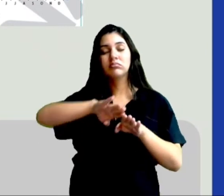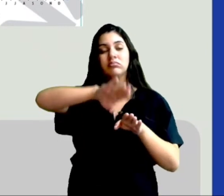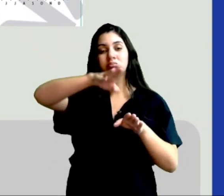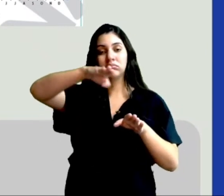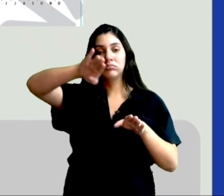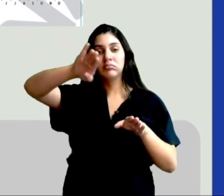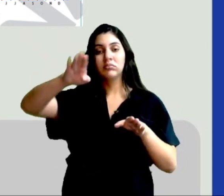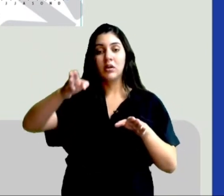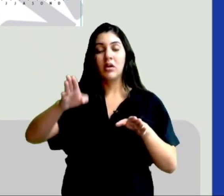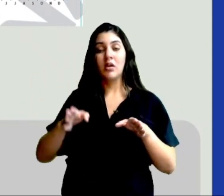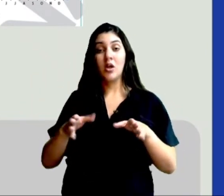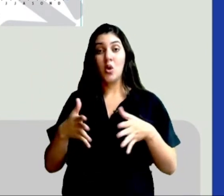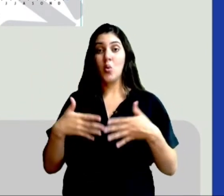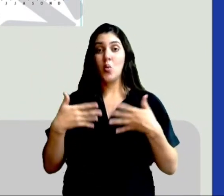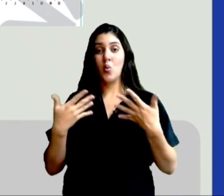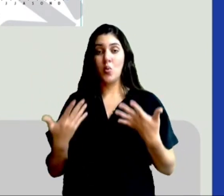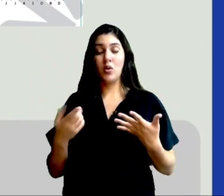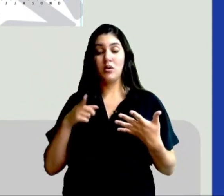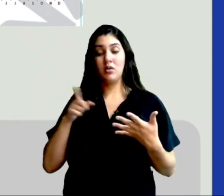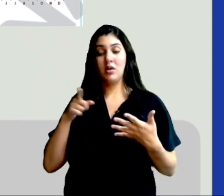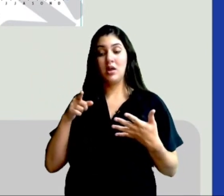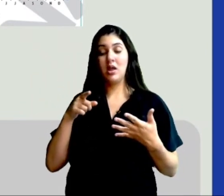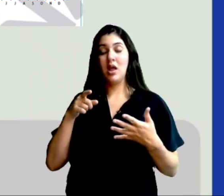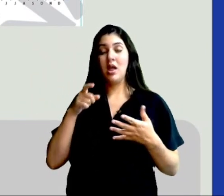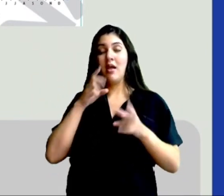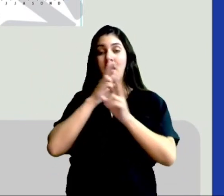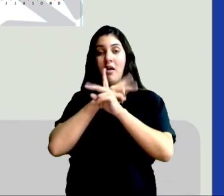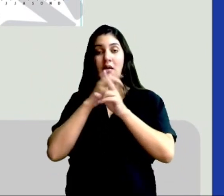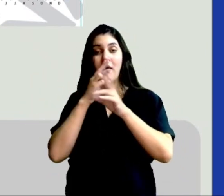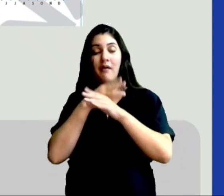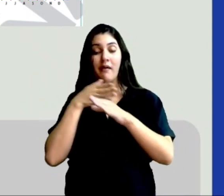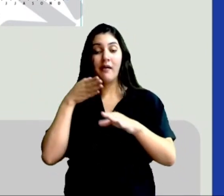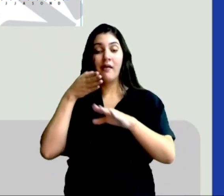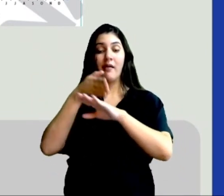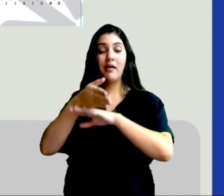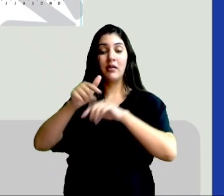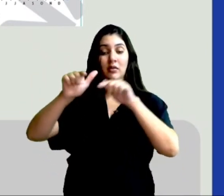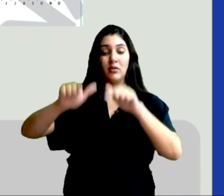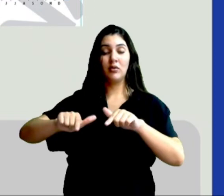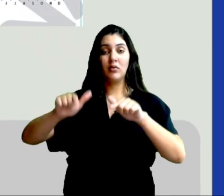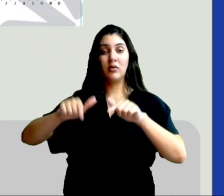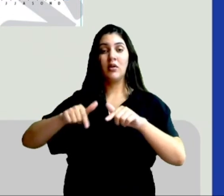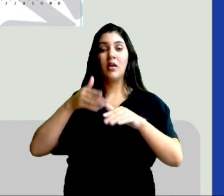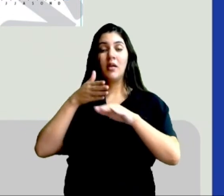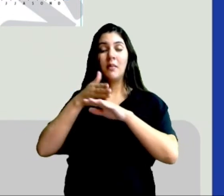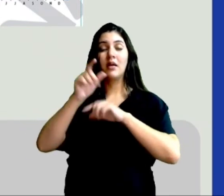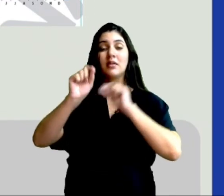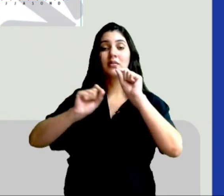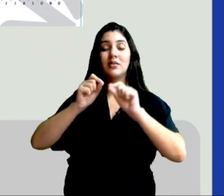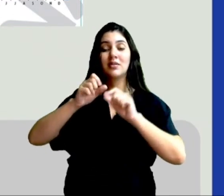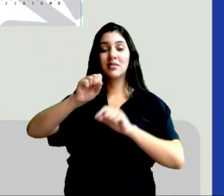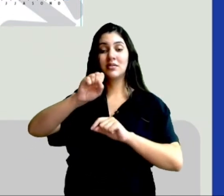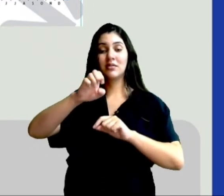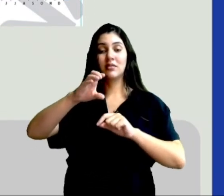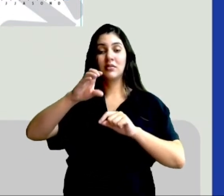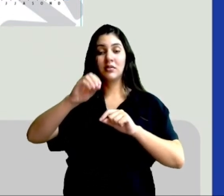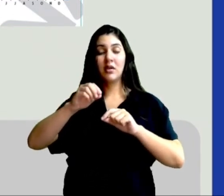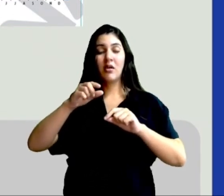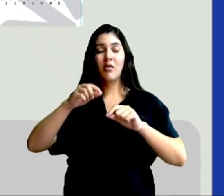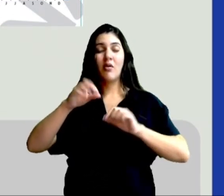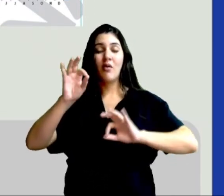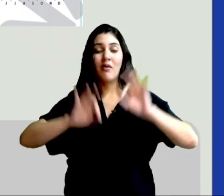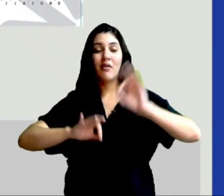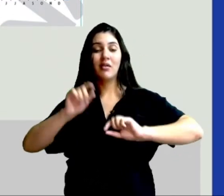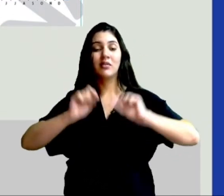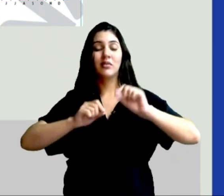montanhosa, e quando essas massas de ar elas passem para dentro do continente, aí elas já passam mais seco, formando aqueles desertos,